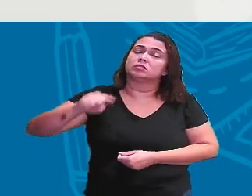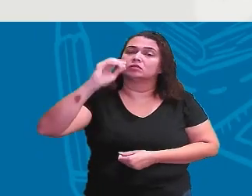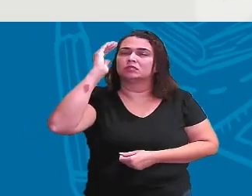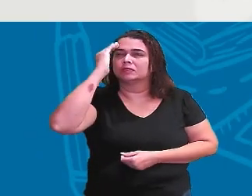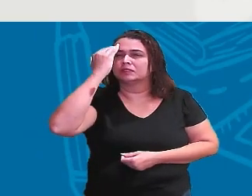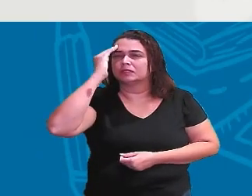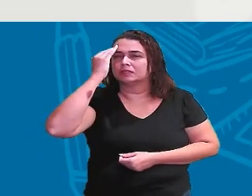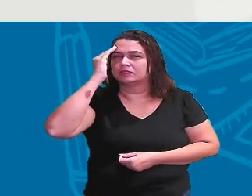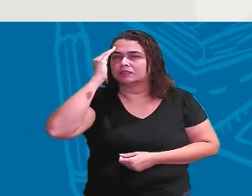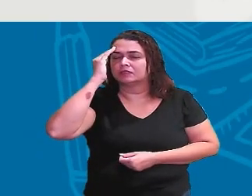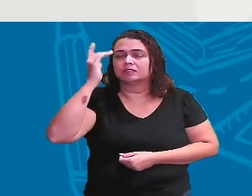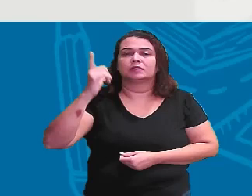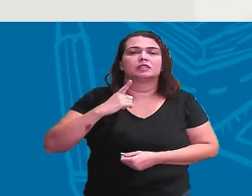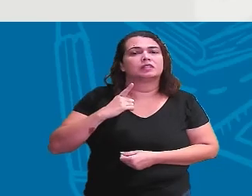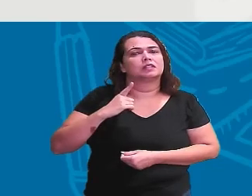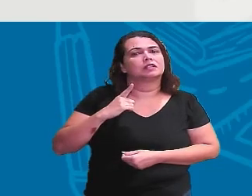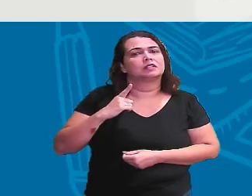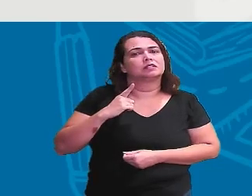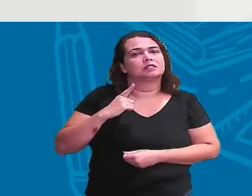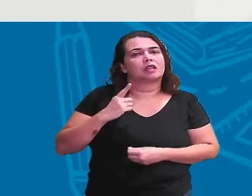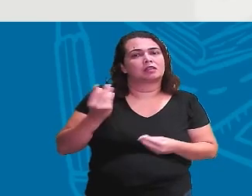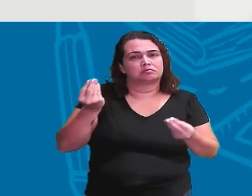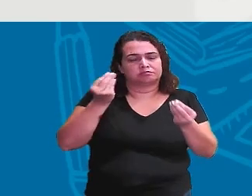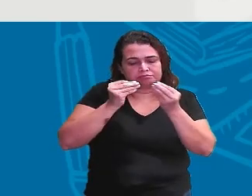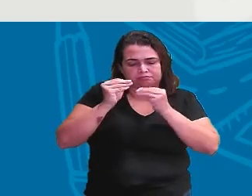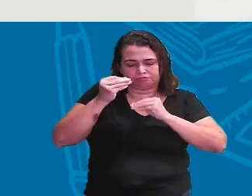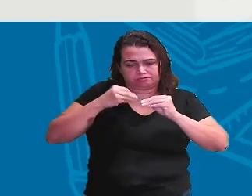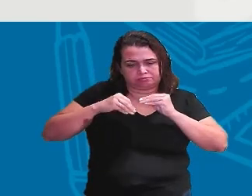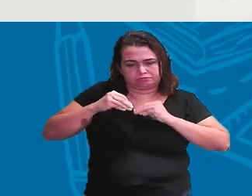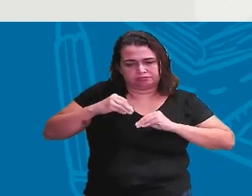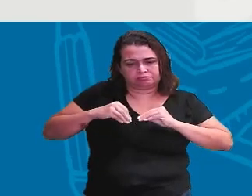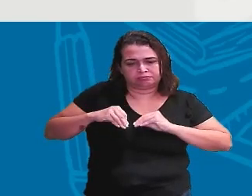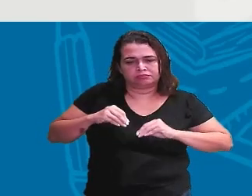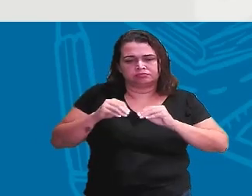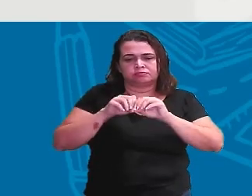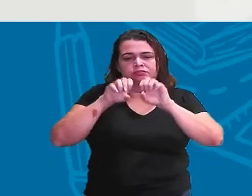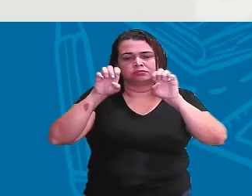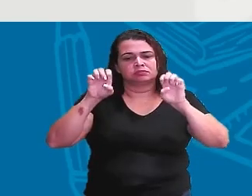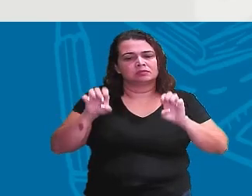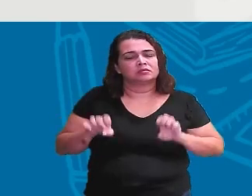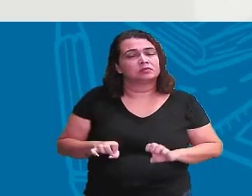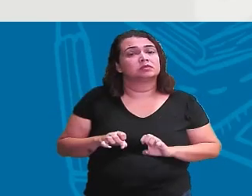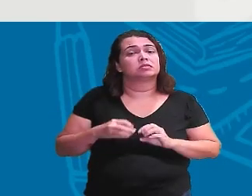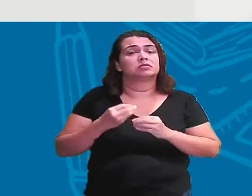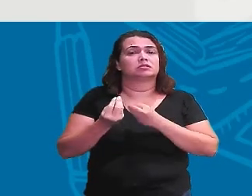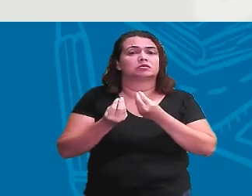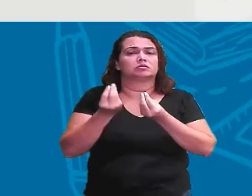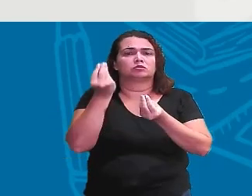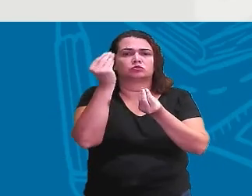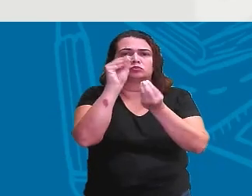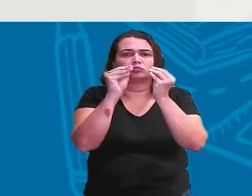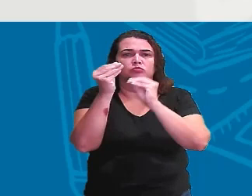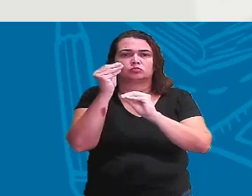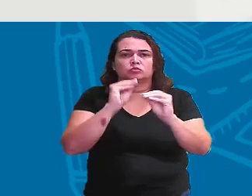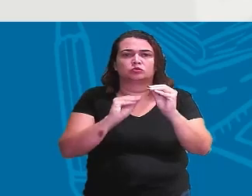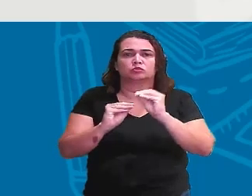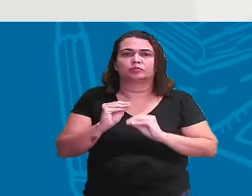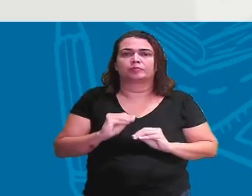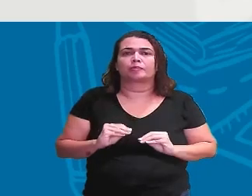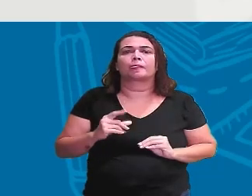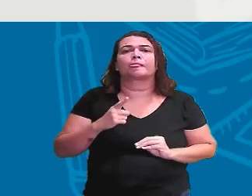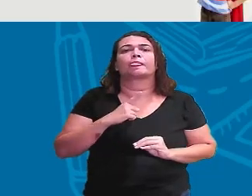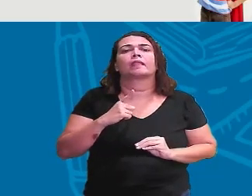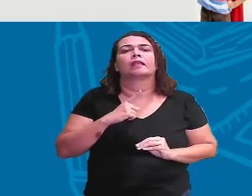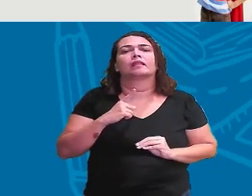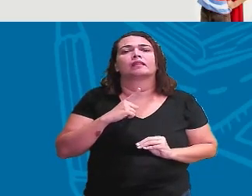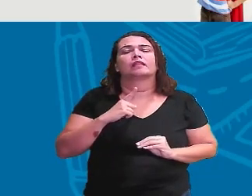as estruturas que compõem o nosso sistema circulatório, tá certo? A gente vai ver que esse sistema circulatório ele é composto por